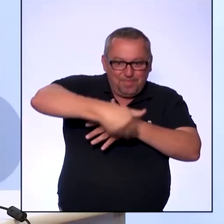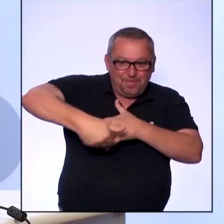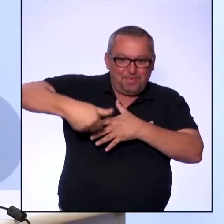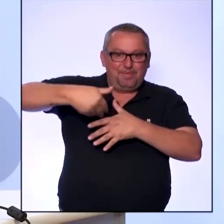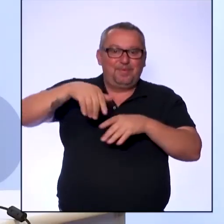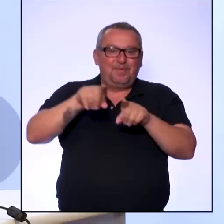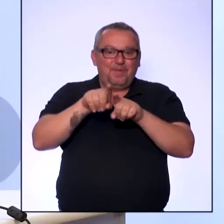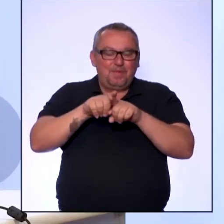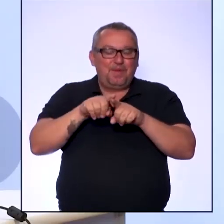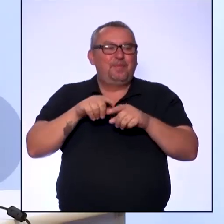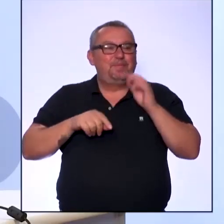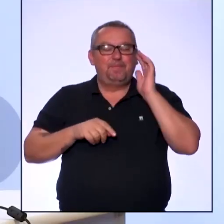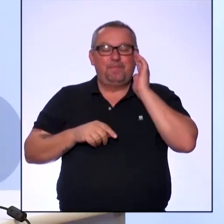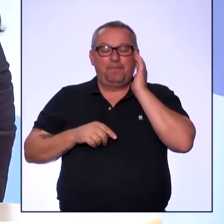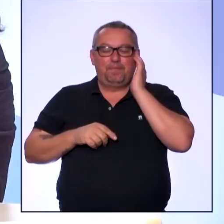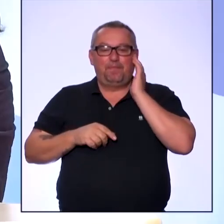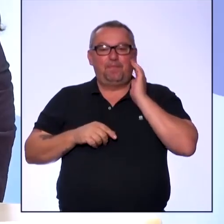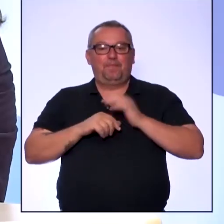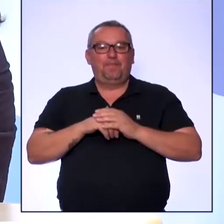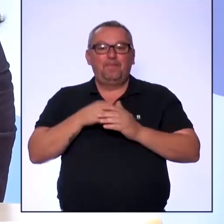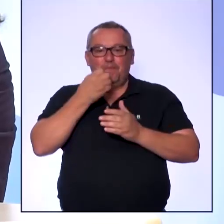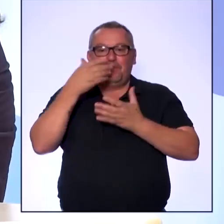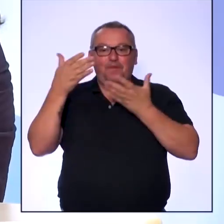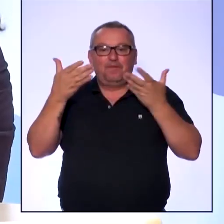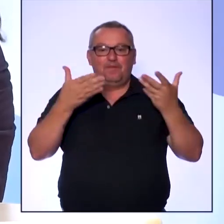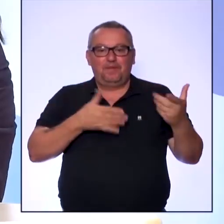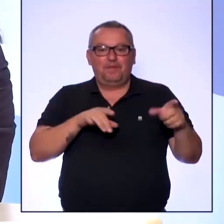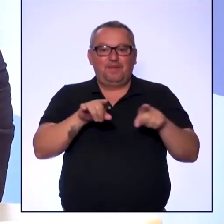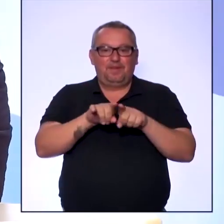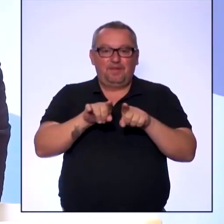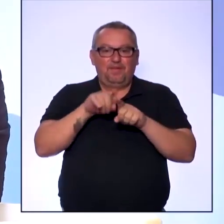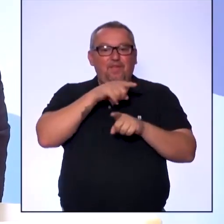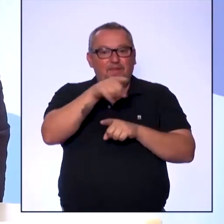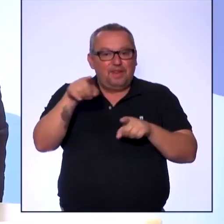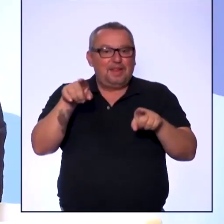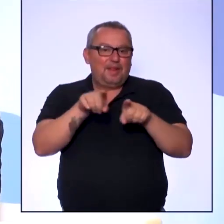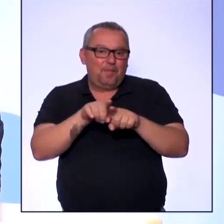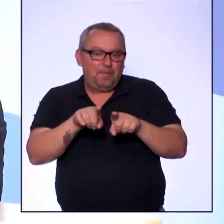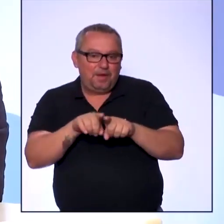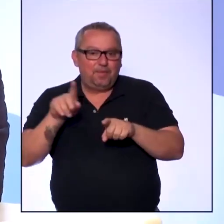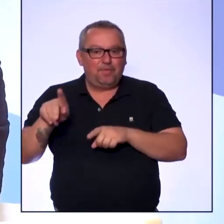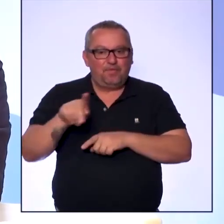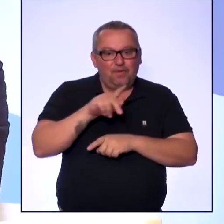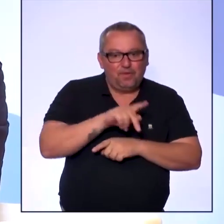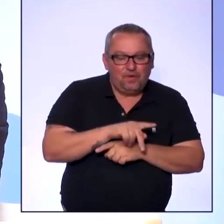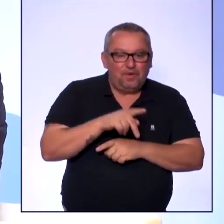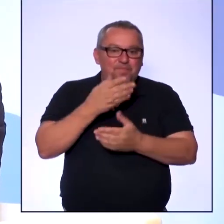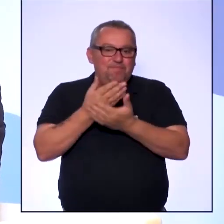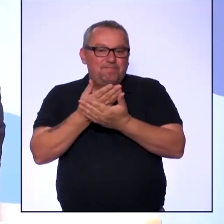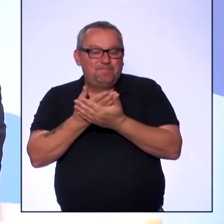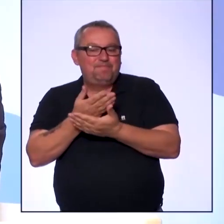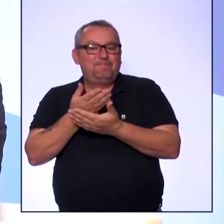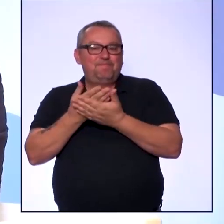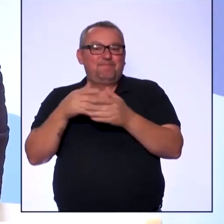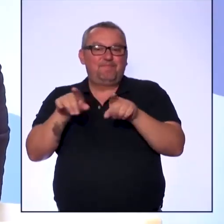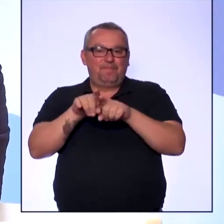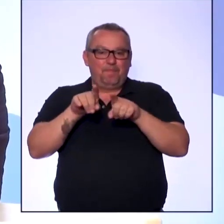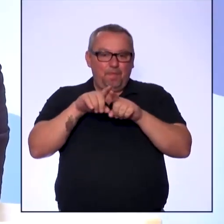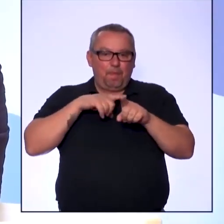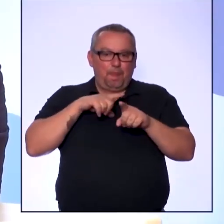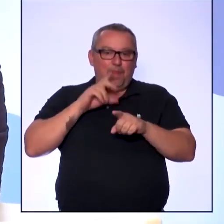uma região, né? Isso mesmo, professor. Seja muito bem-vindo. Obrigado. Vocês também, professores, estudantes, PCNPs